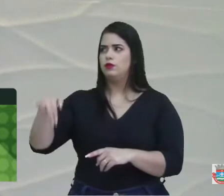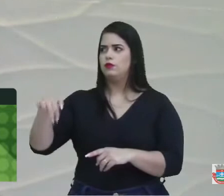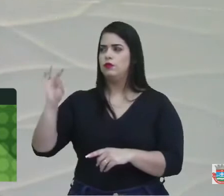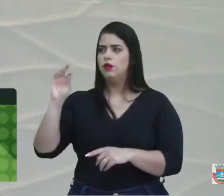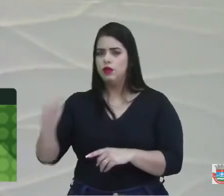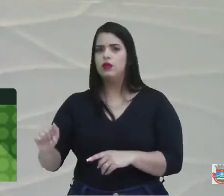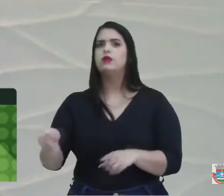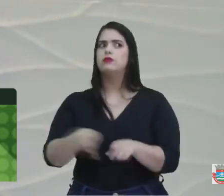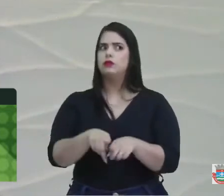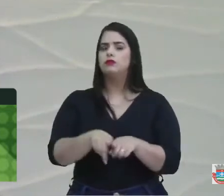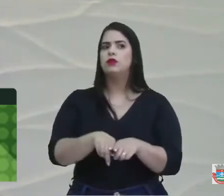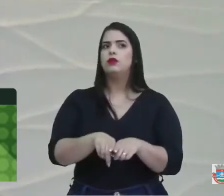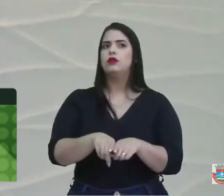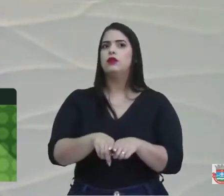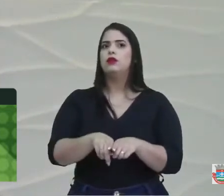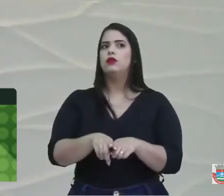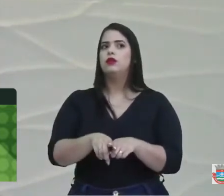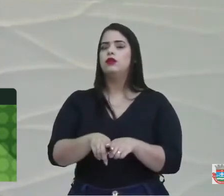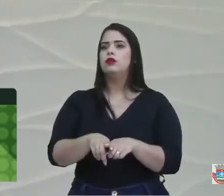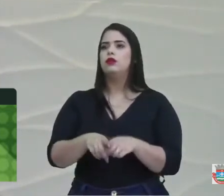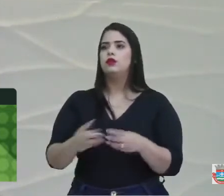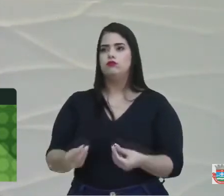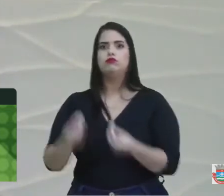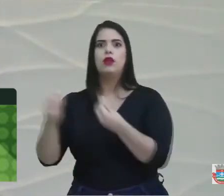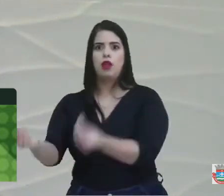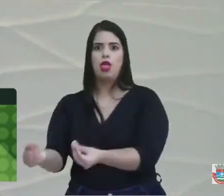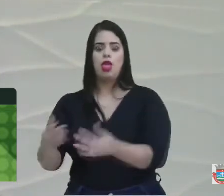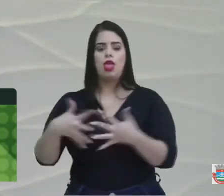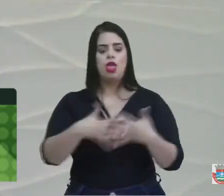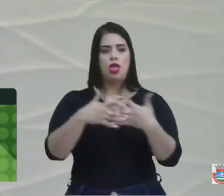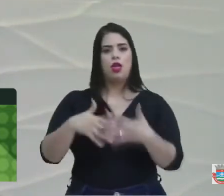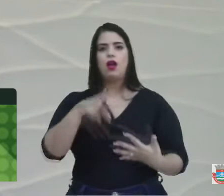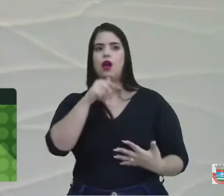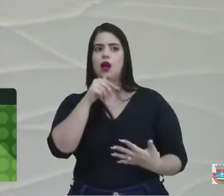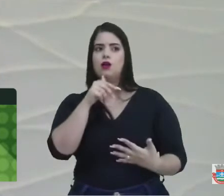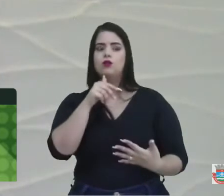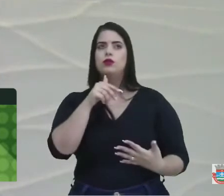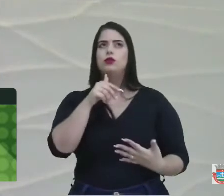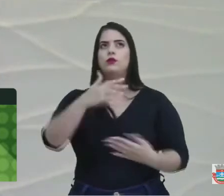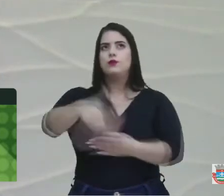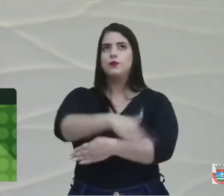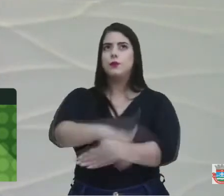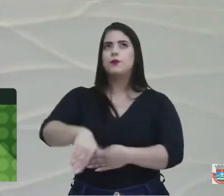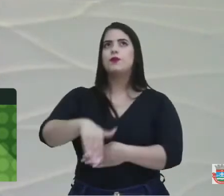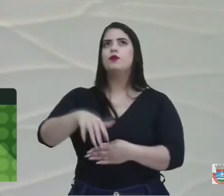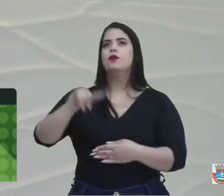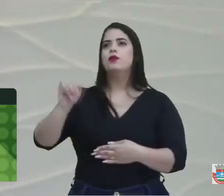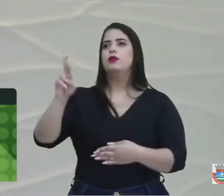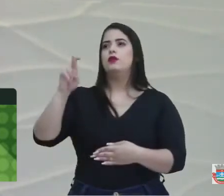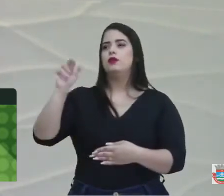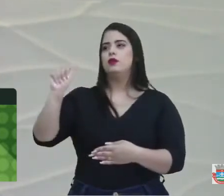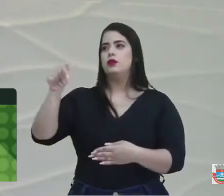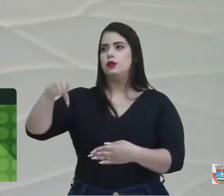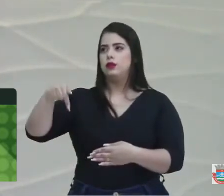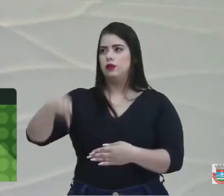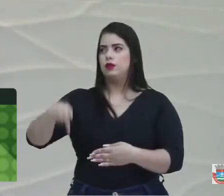bairros aqui, Iraque, duas ruas também abastecidas, o Minha Casa Minha Vida também está sendo